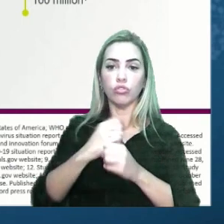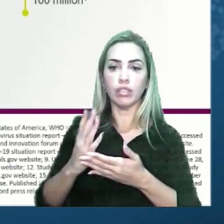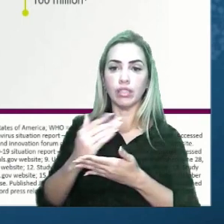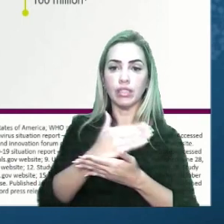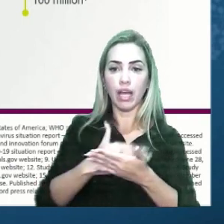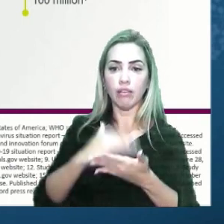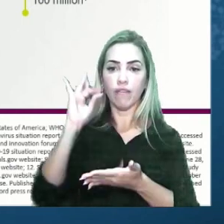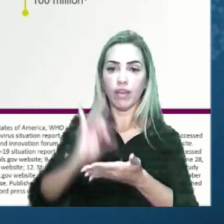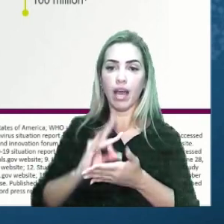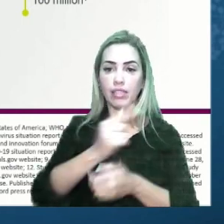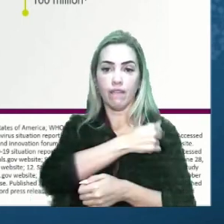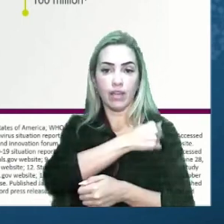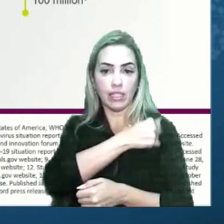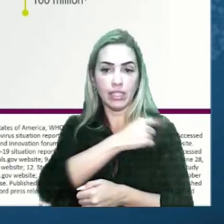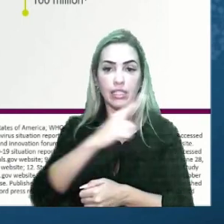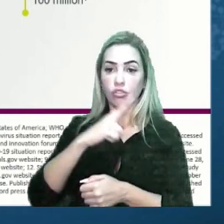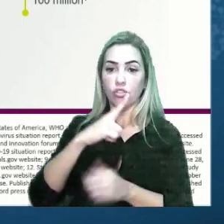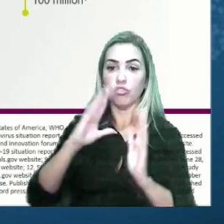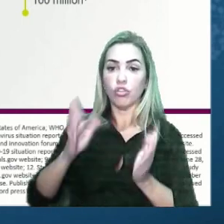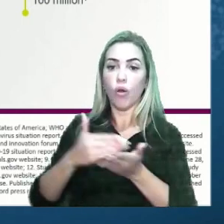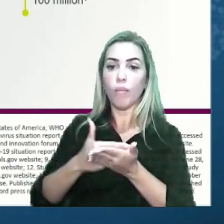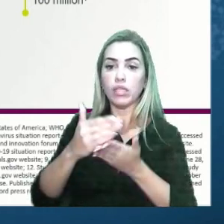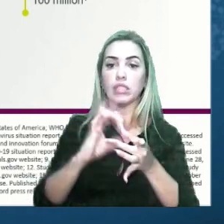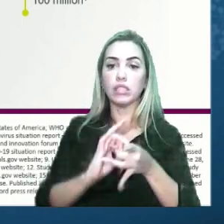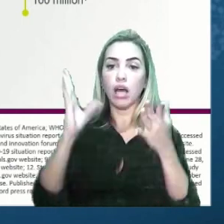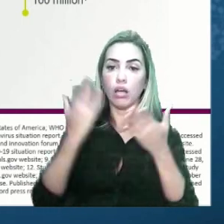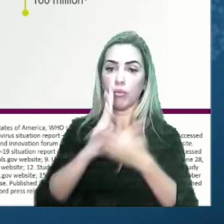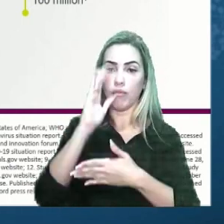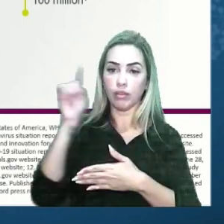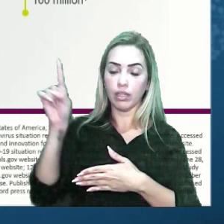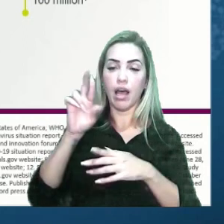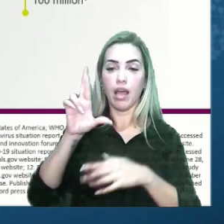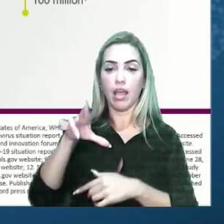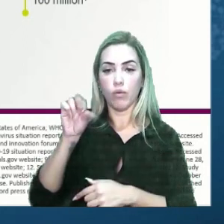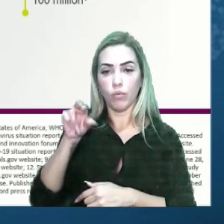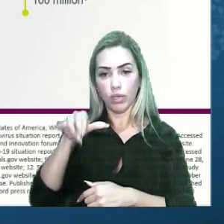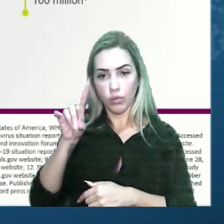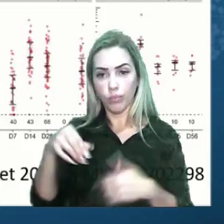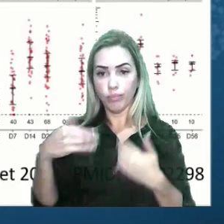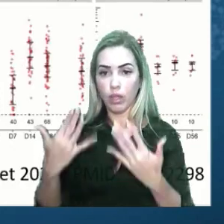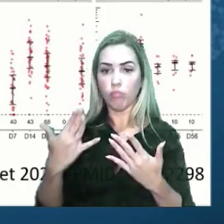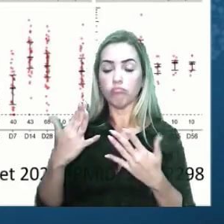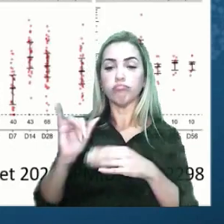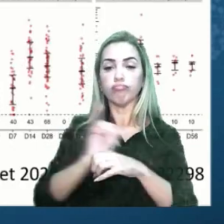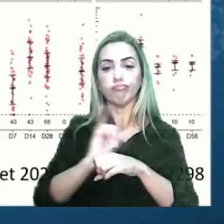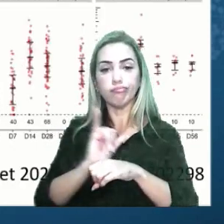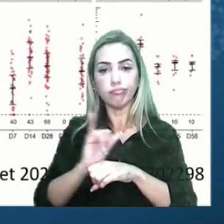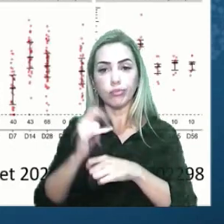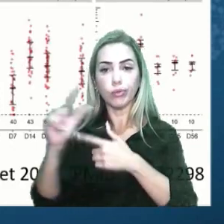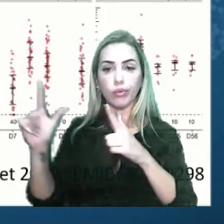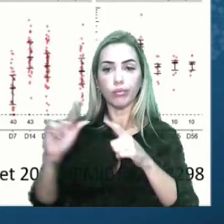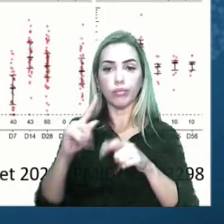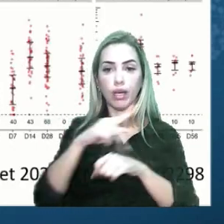vacina que estavam começando a ser autorizados no Reino Unido e então as autorizações nos outros países